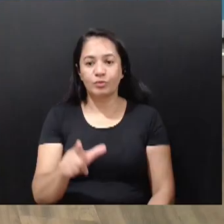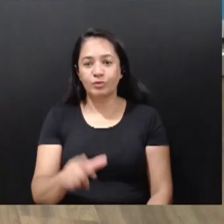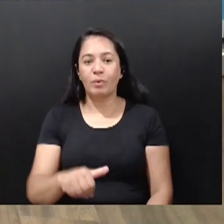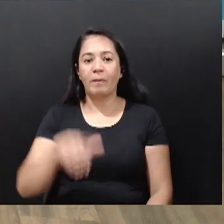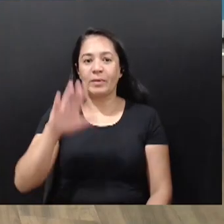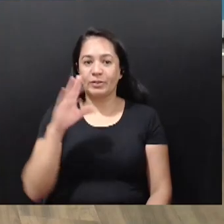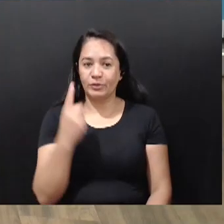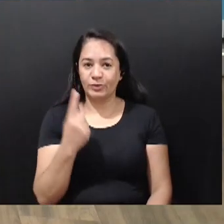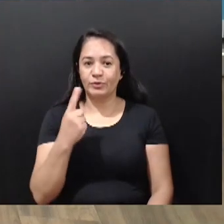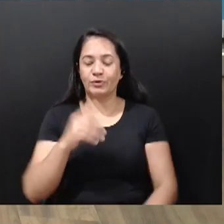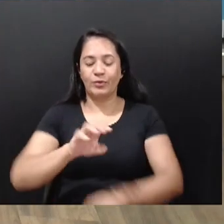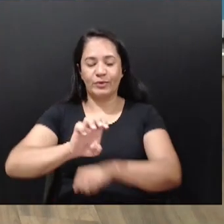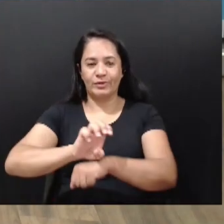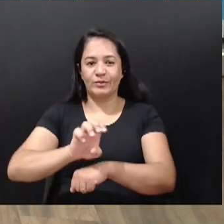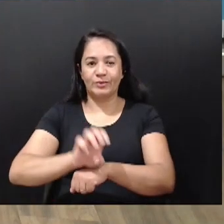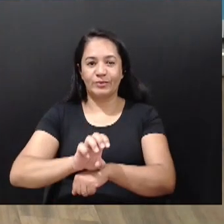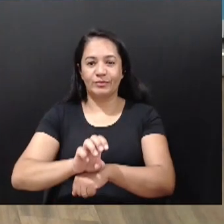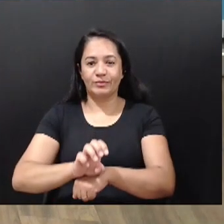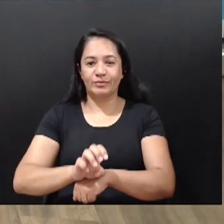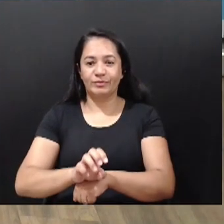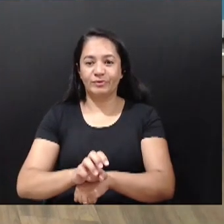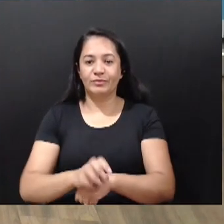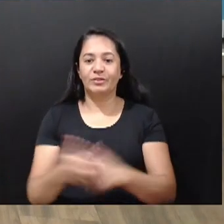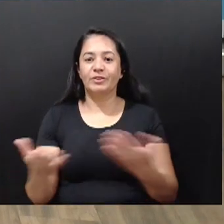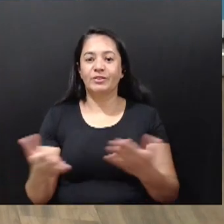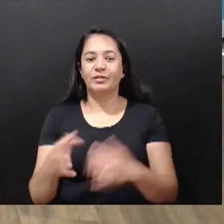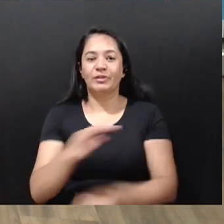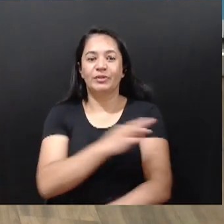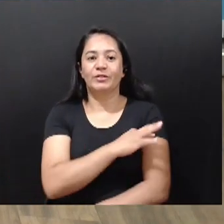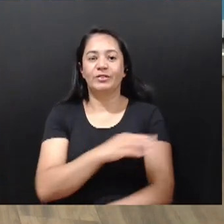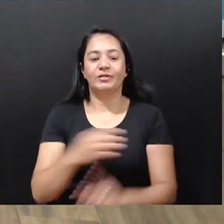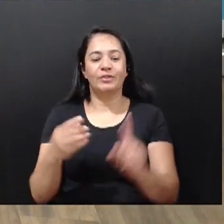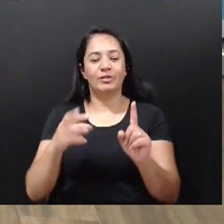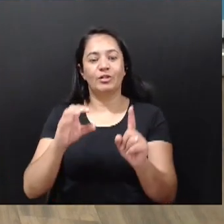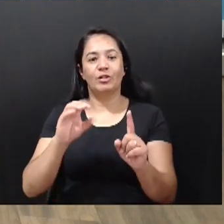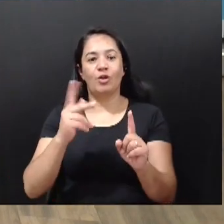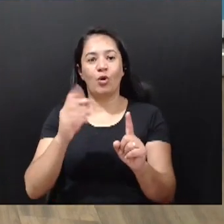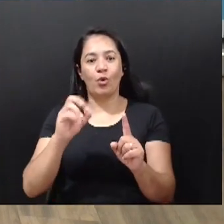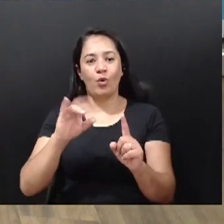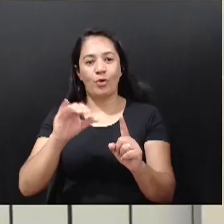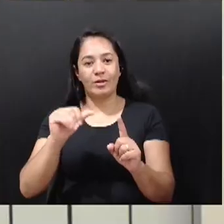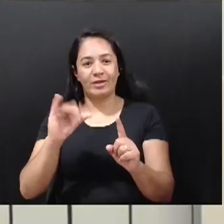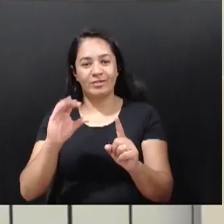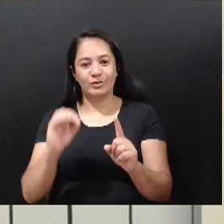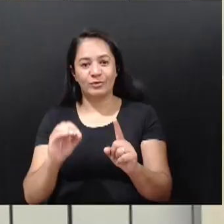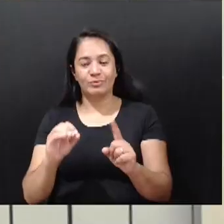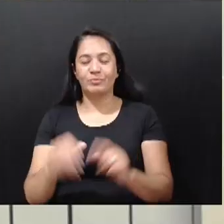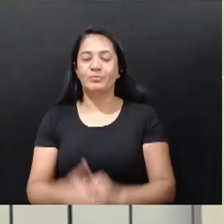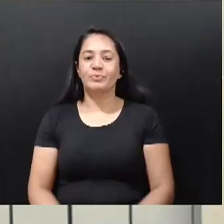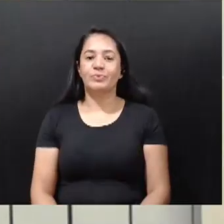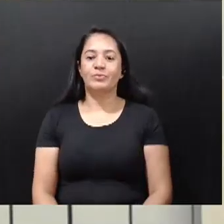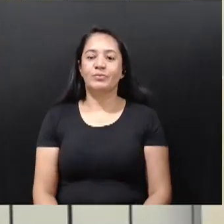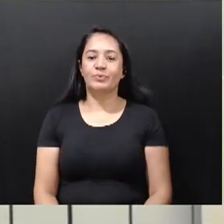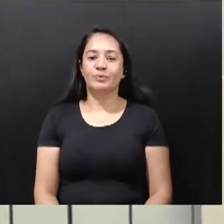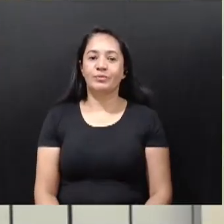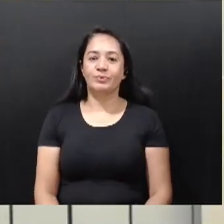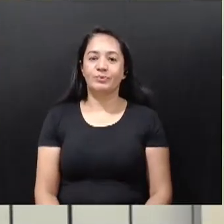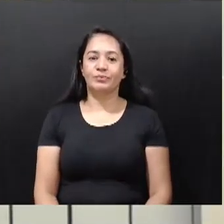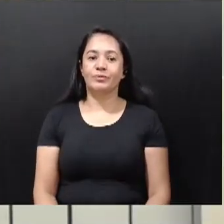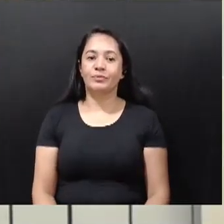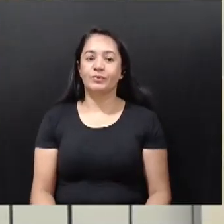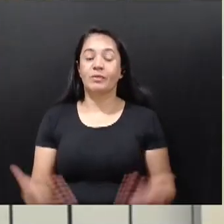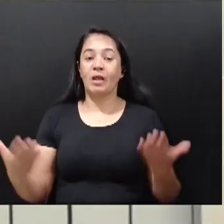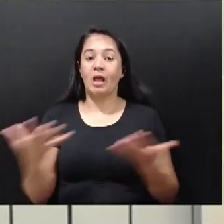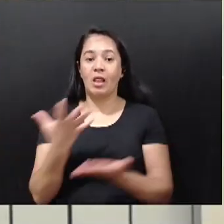estadual. São os comandados do técnico Horácio de Léo fazendo bonito. Bom, olha só, aplicativo de